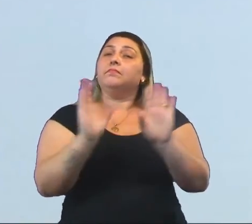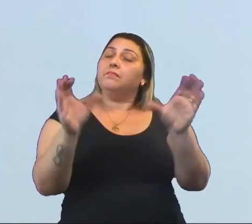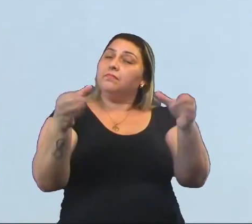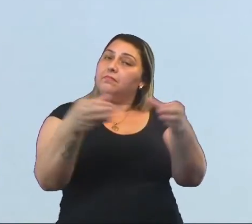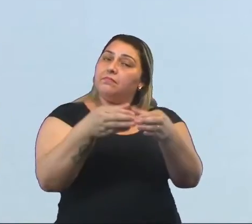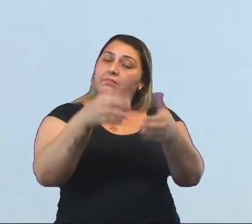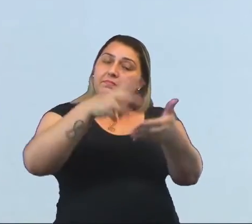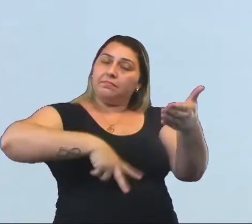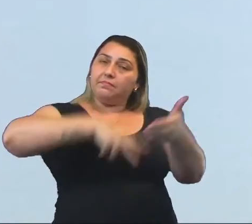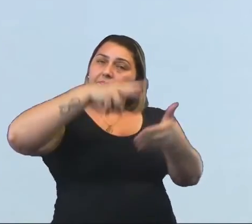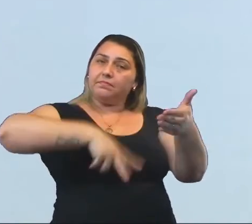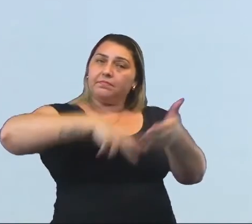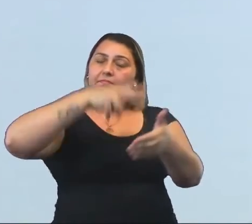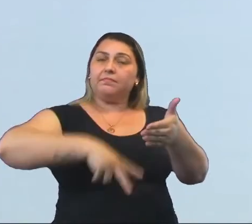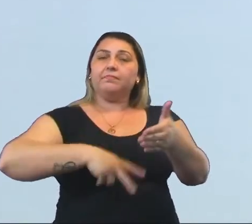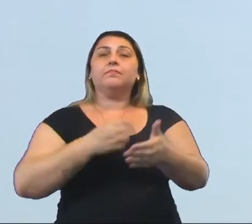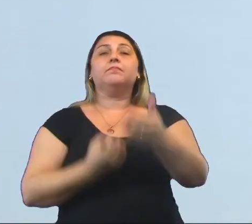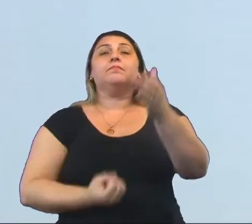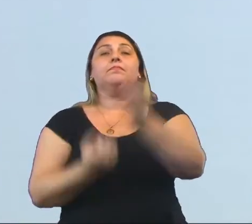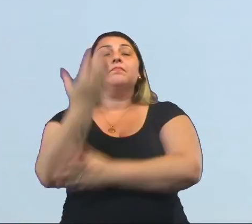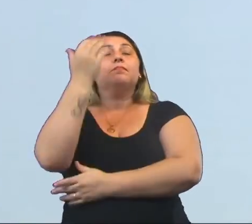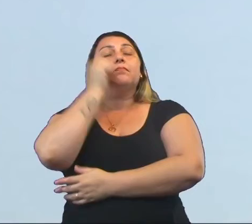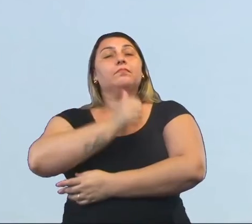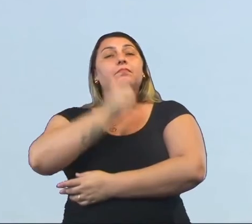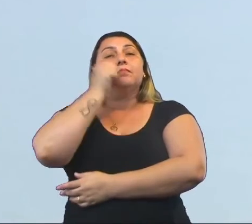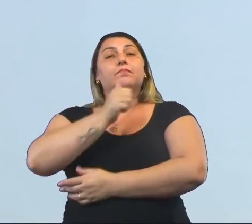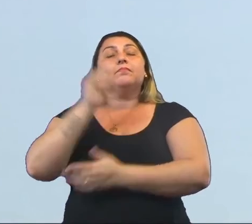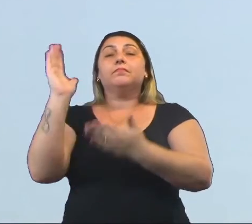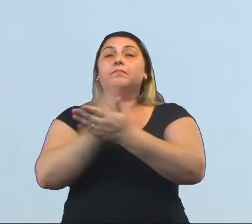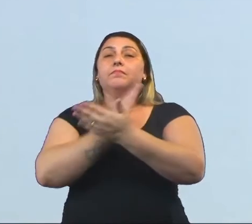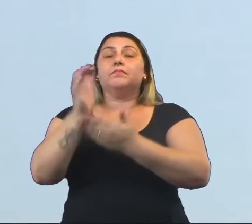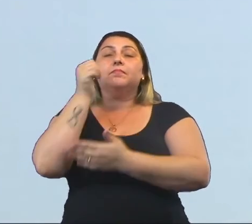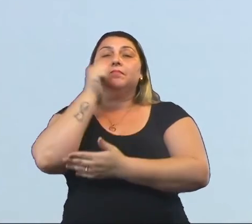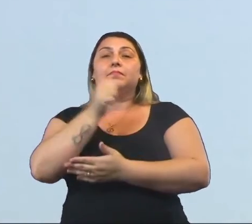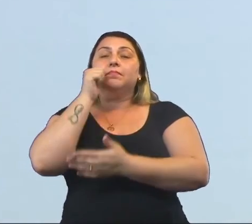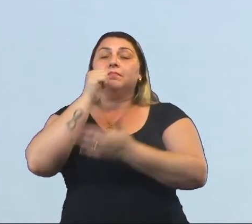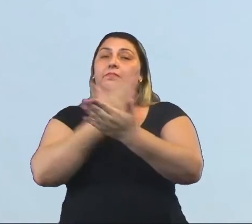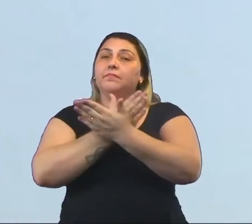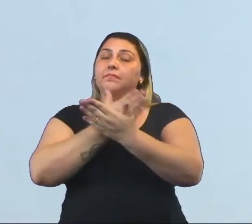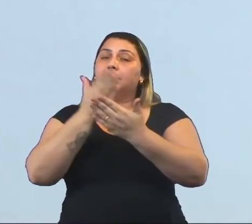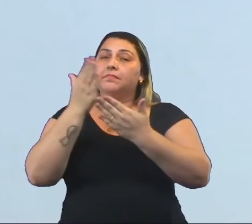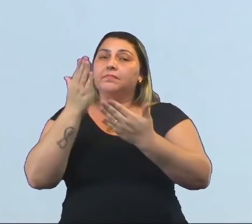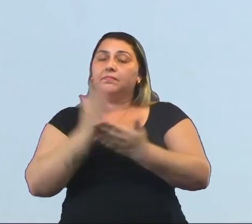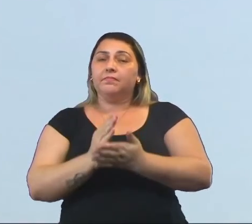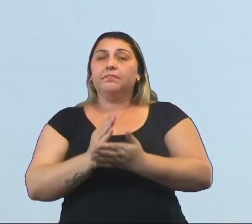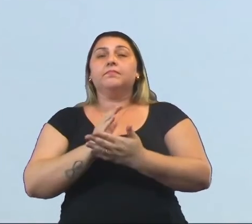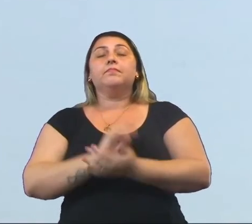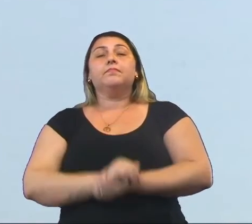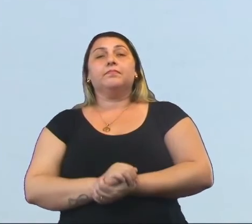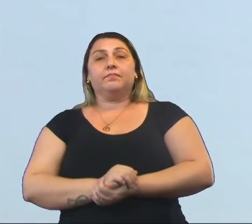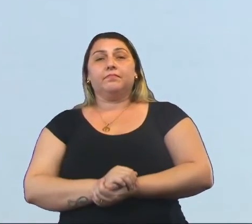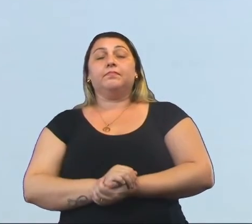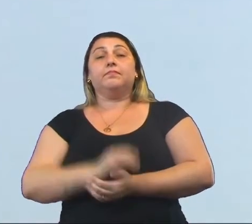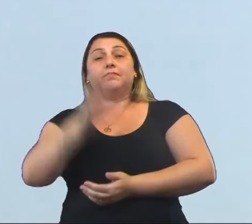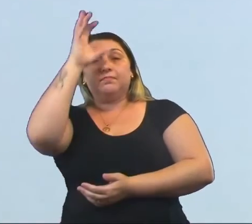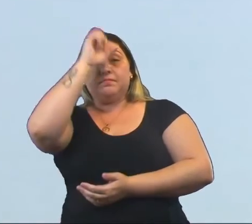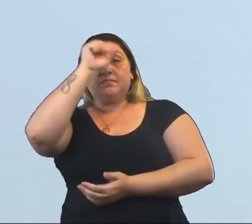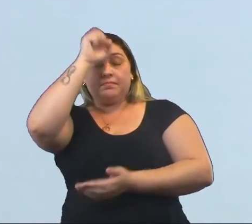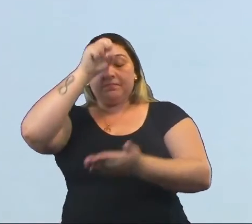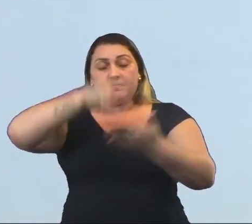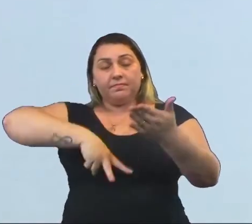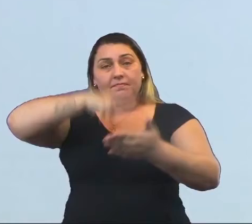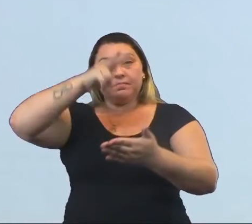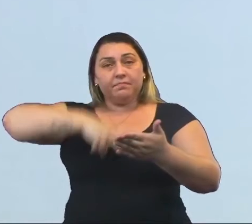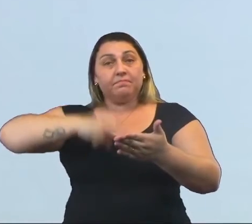público leitor, surgem inclusive mulheres, né? Algumas mulheres começam, de uma forma muito tímida, a aprender a ler, para